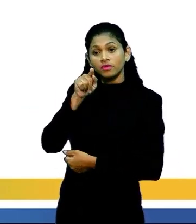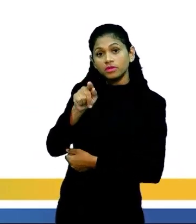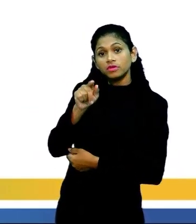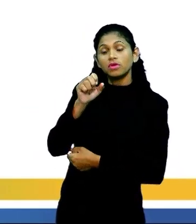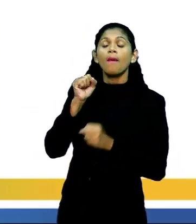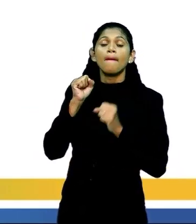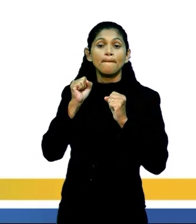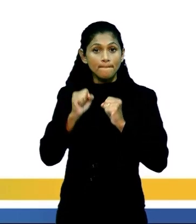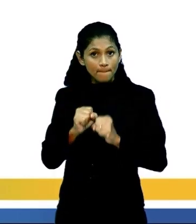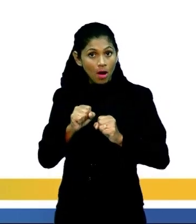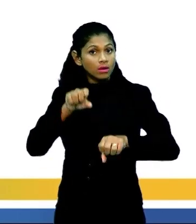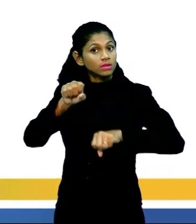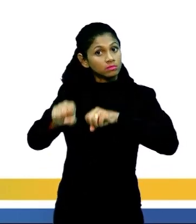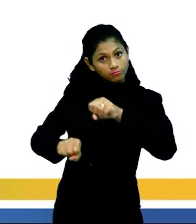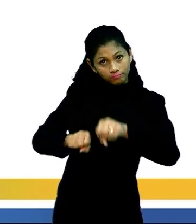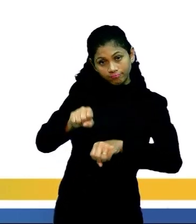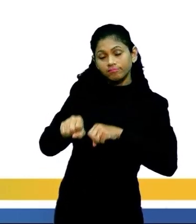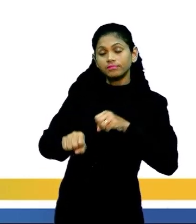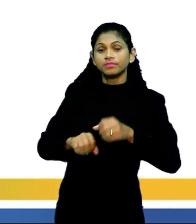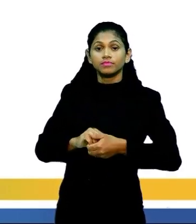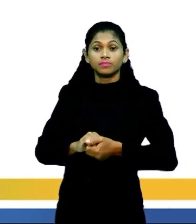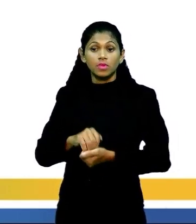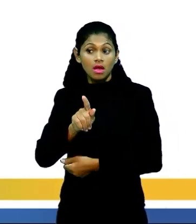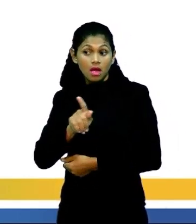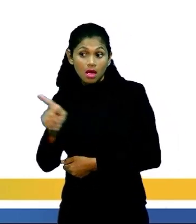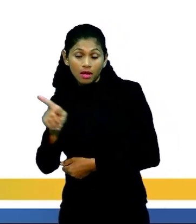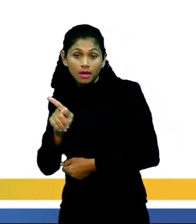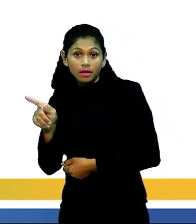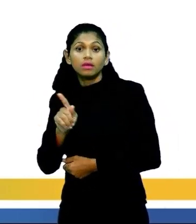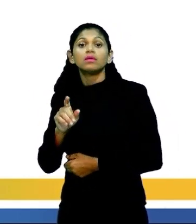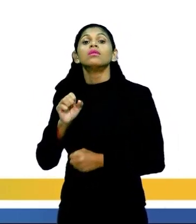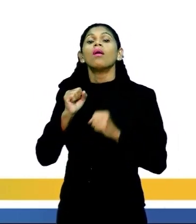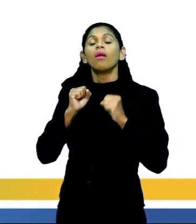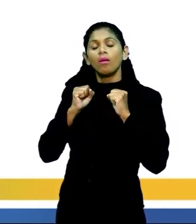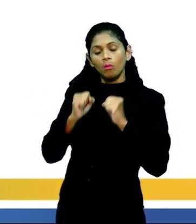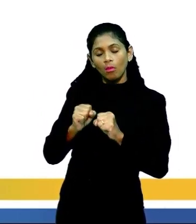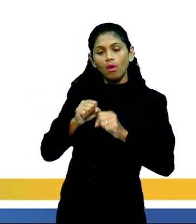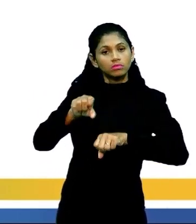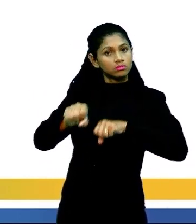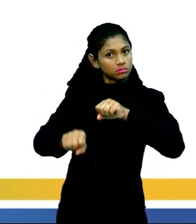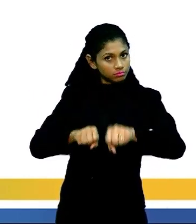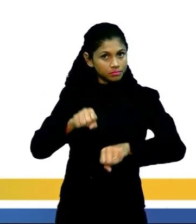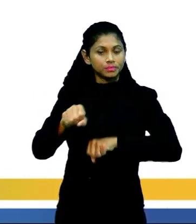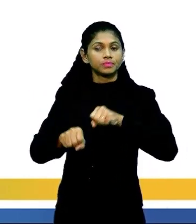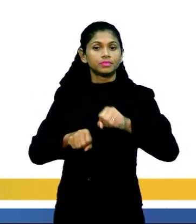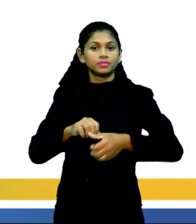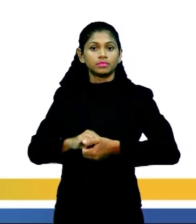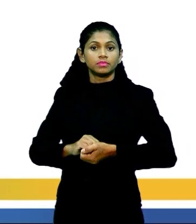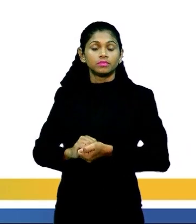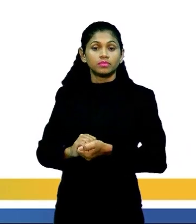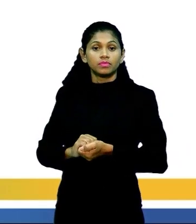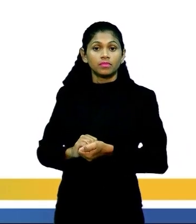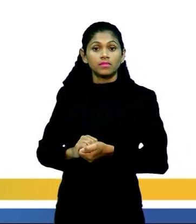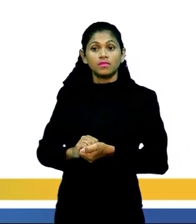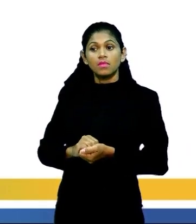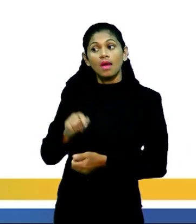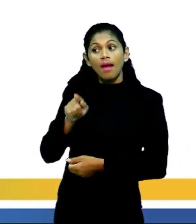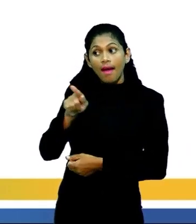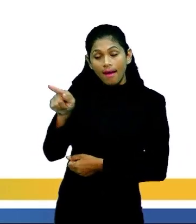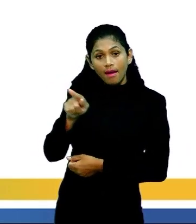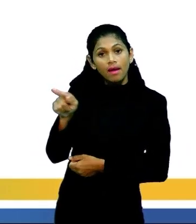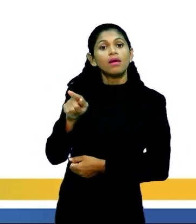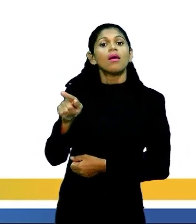de bicicleta, ele pode andar de bicicleta, ela pode andar